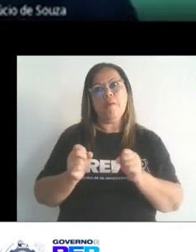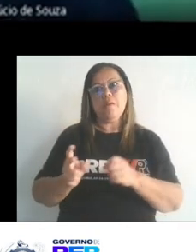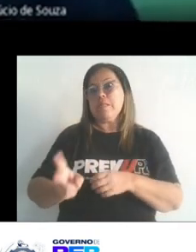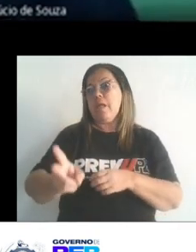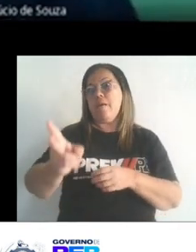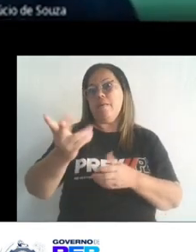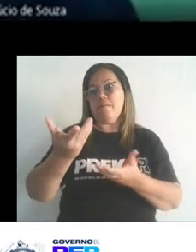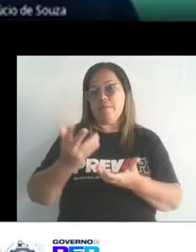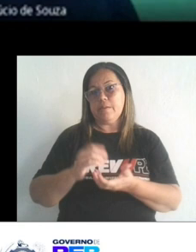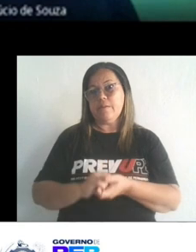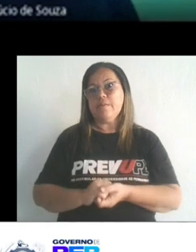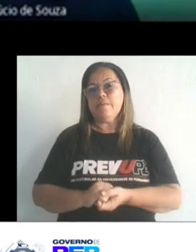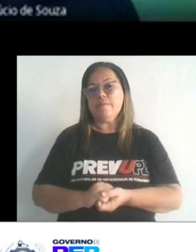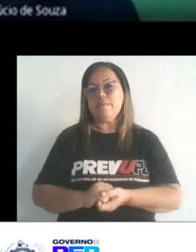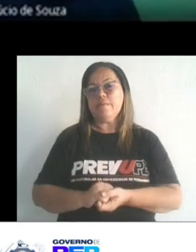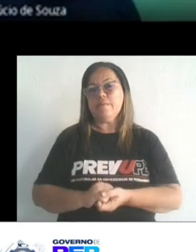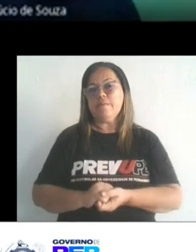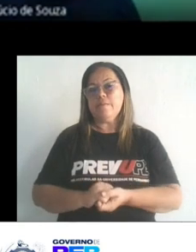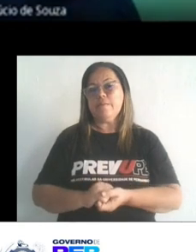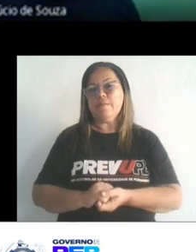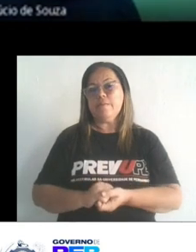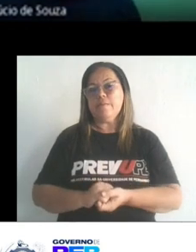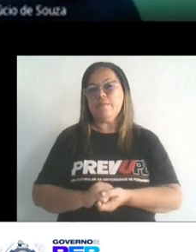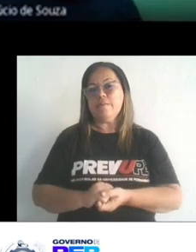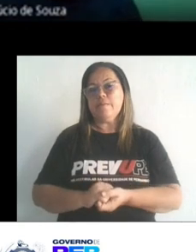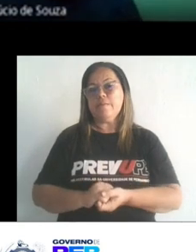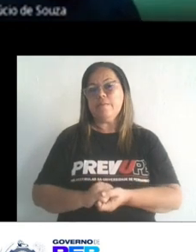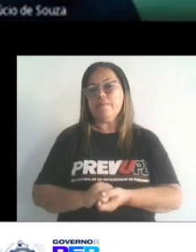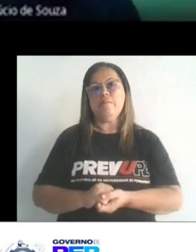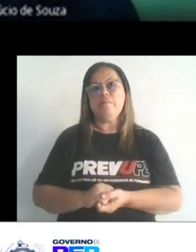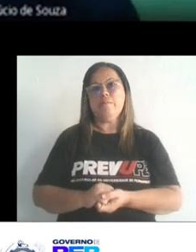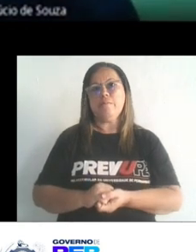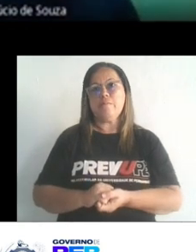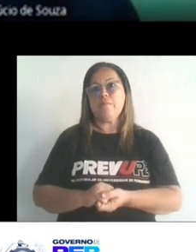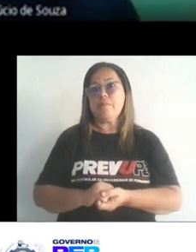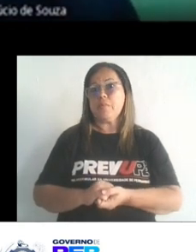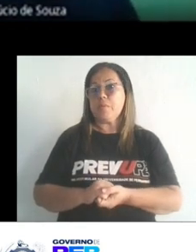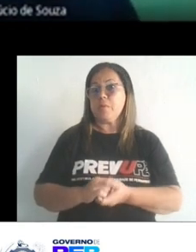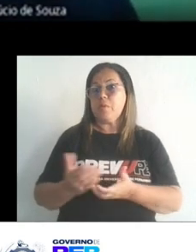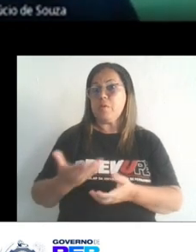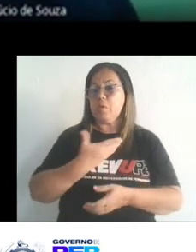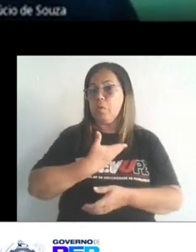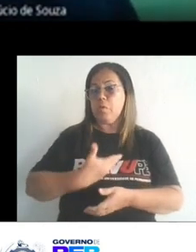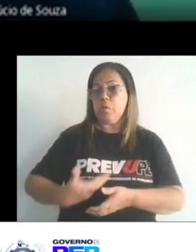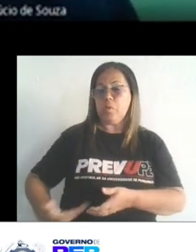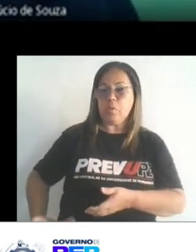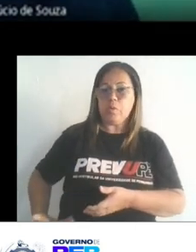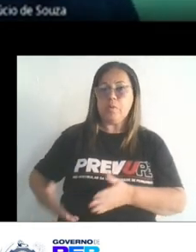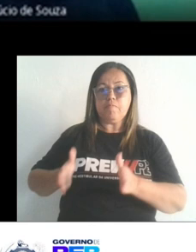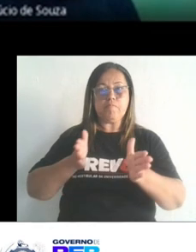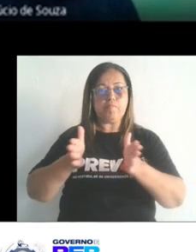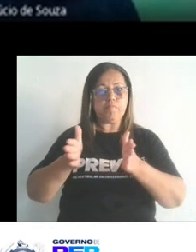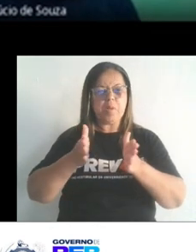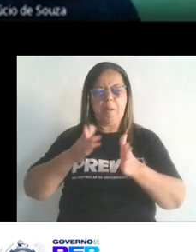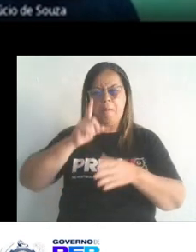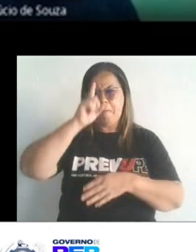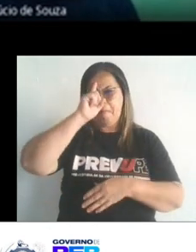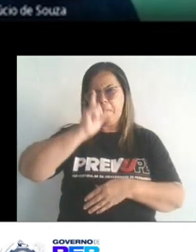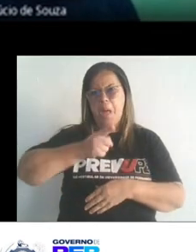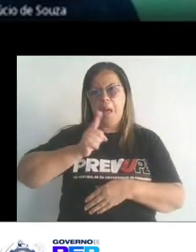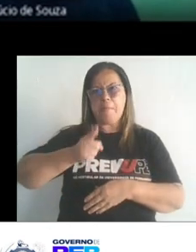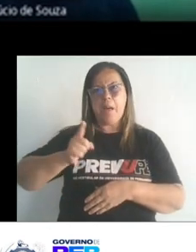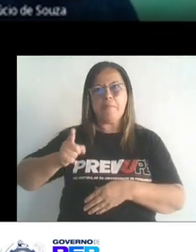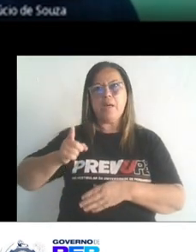nos regimes ditatoriais como o fascismo os direitos do cidadão e as